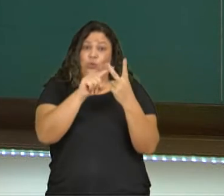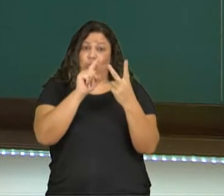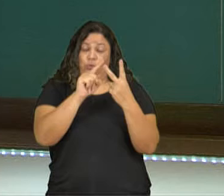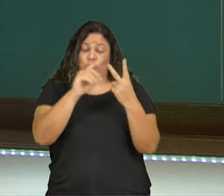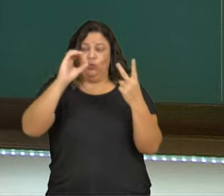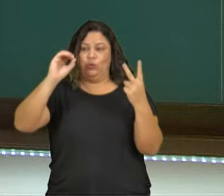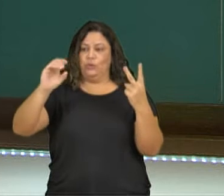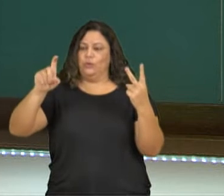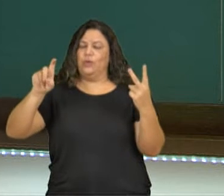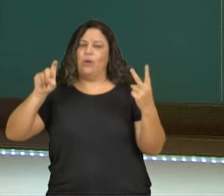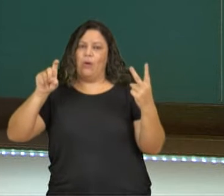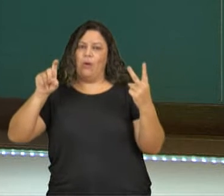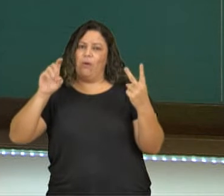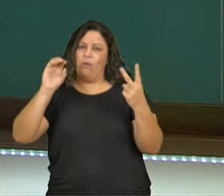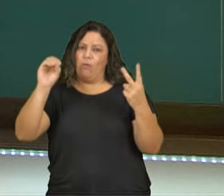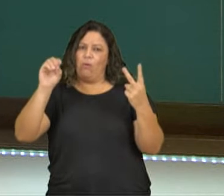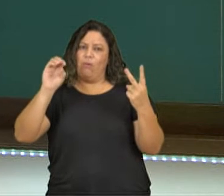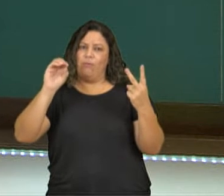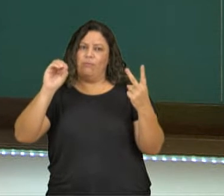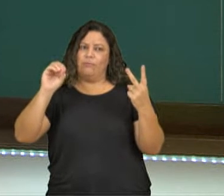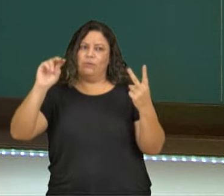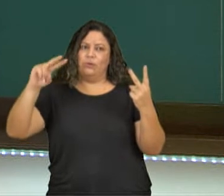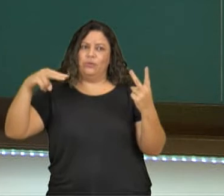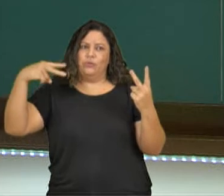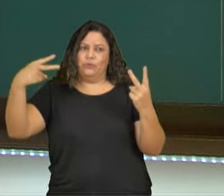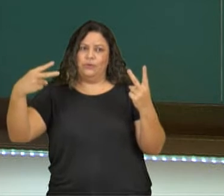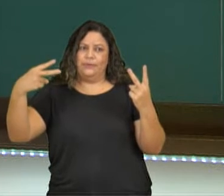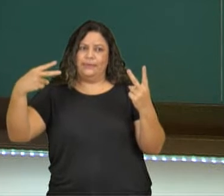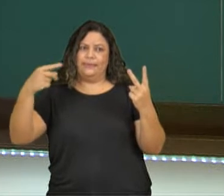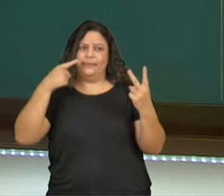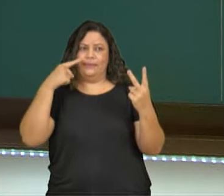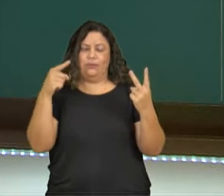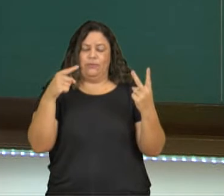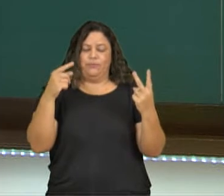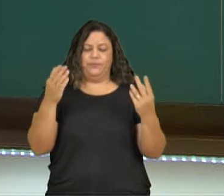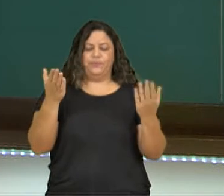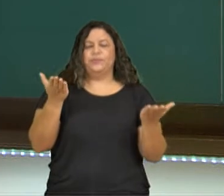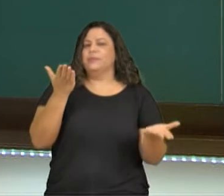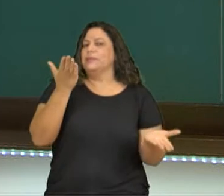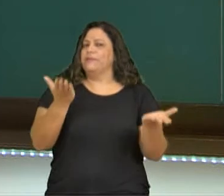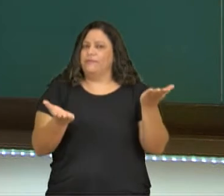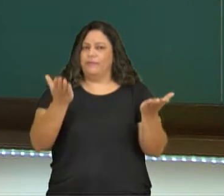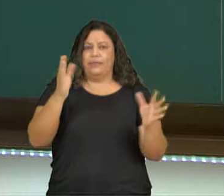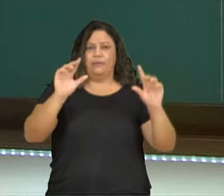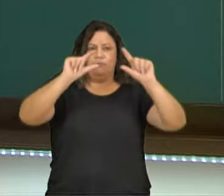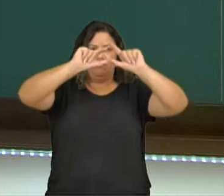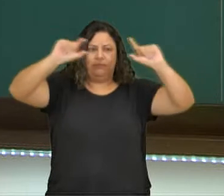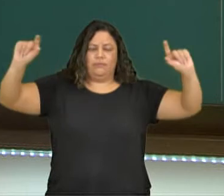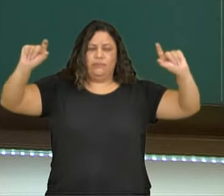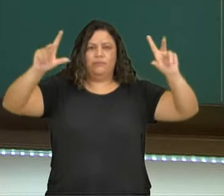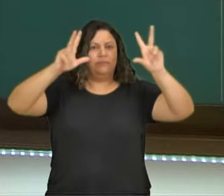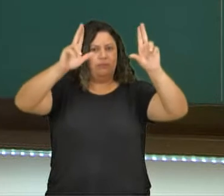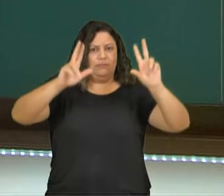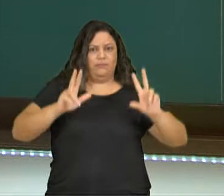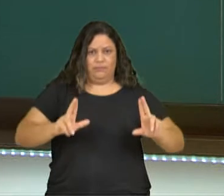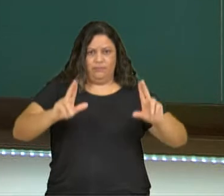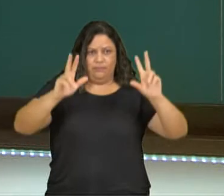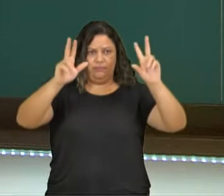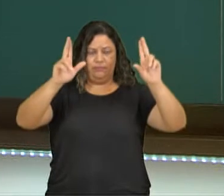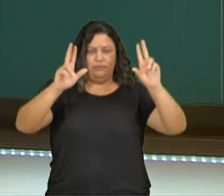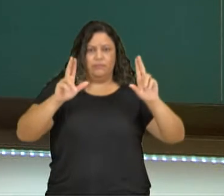oxigênios. A equação veio prontinha, balanceada. A gente não precisa se preocupar com isso, tá? Agora, quais são as